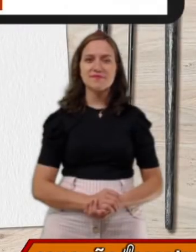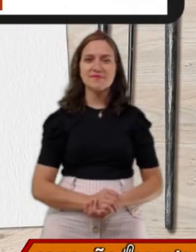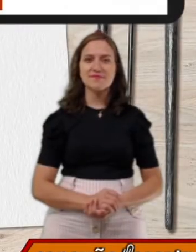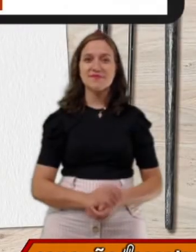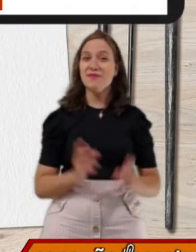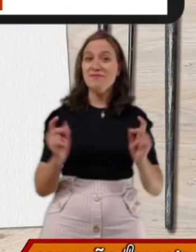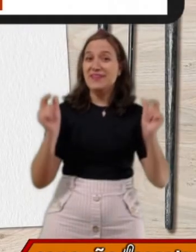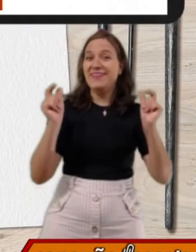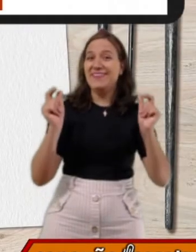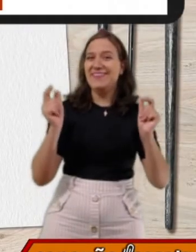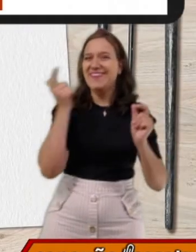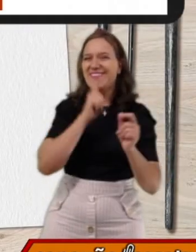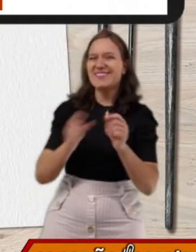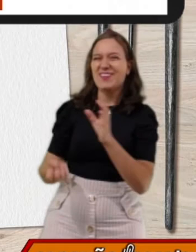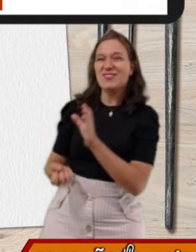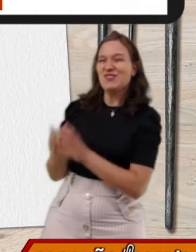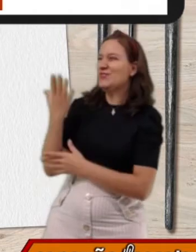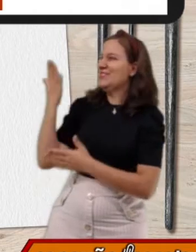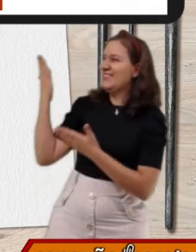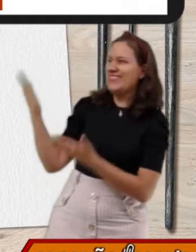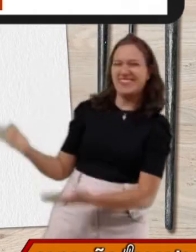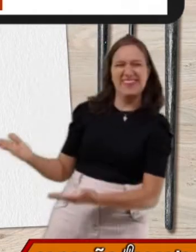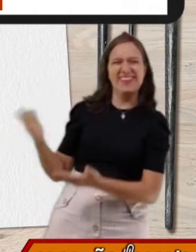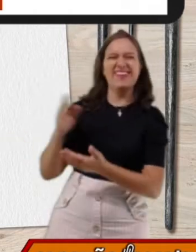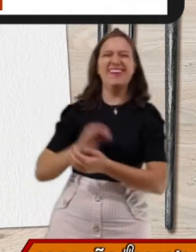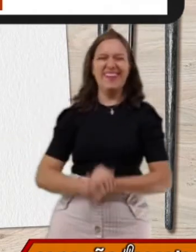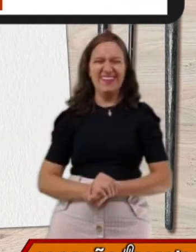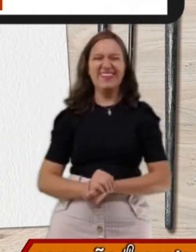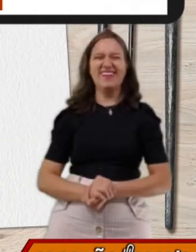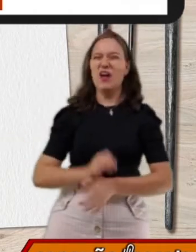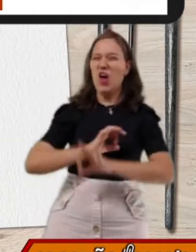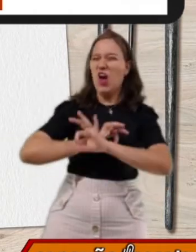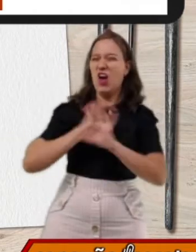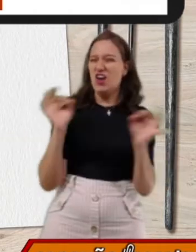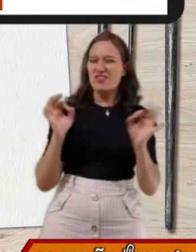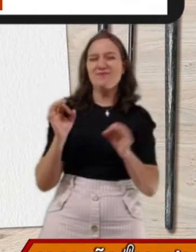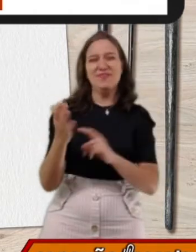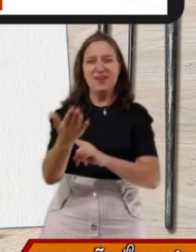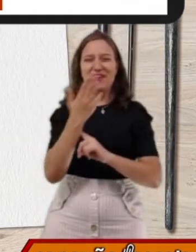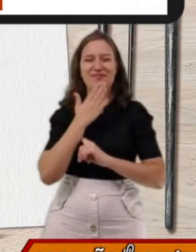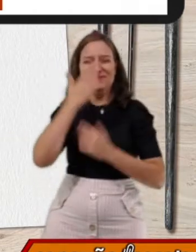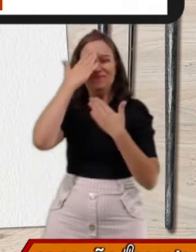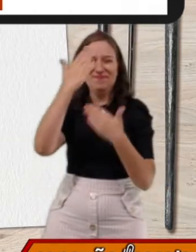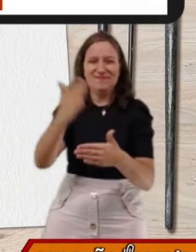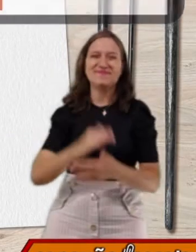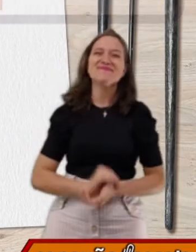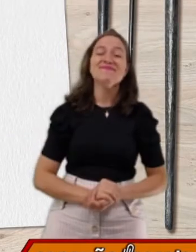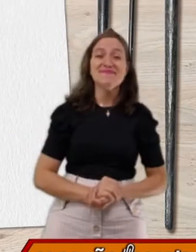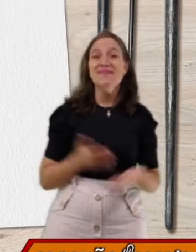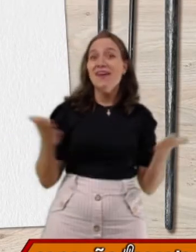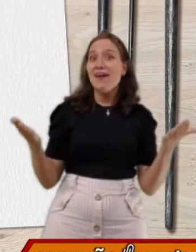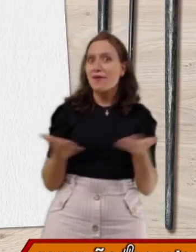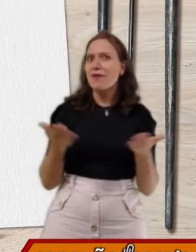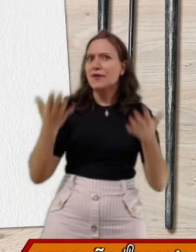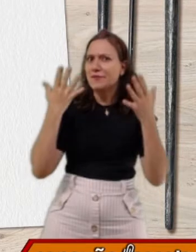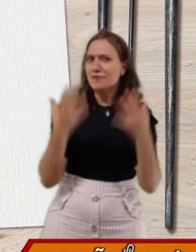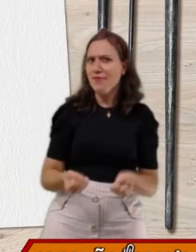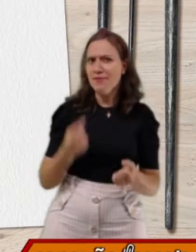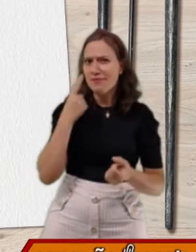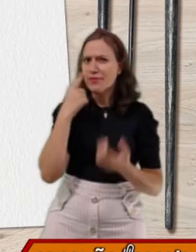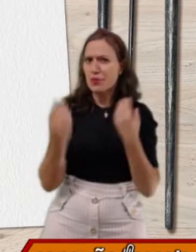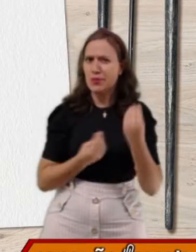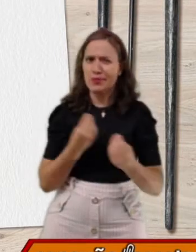e a gente surgiu o nosso quadro bom demais em produção Valeu galera gente então bora comigo